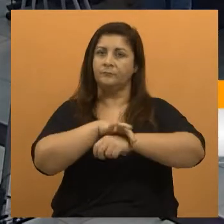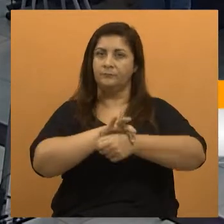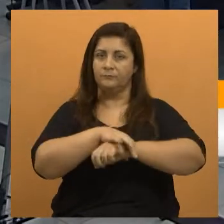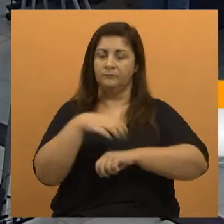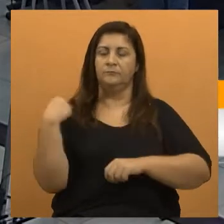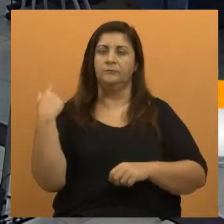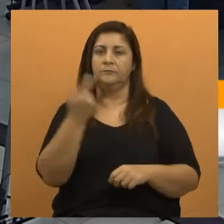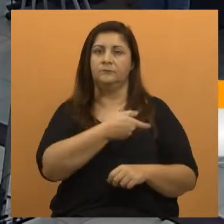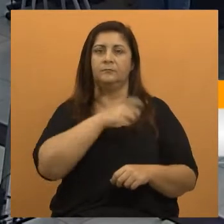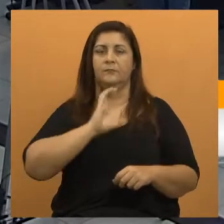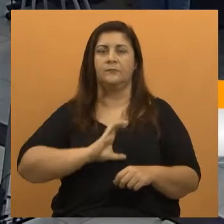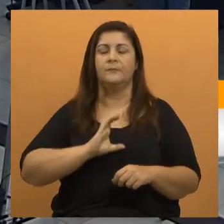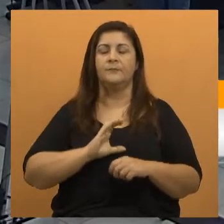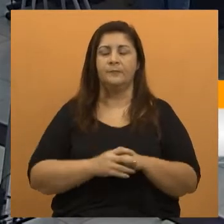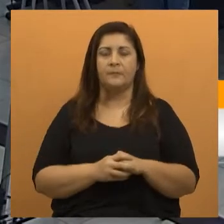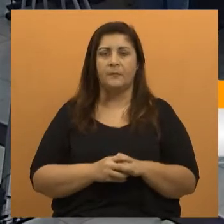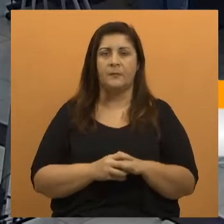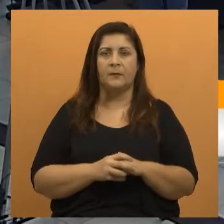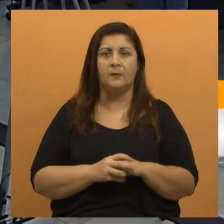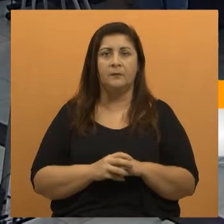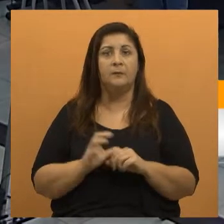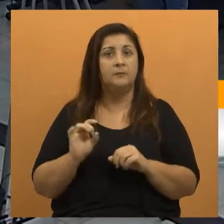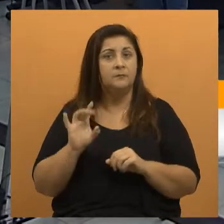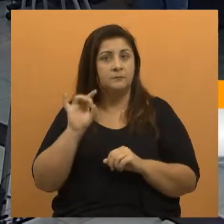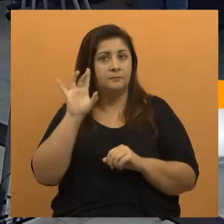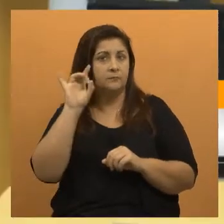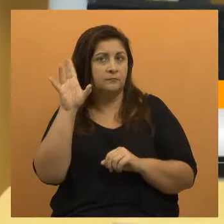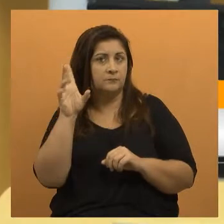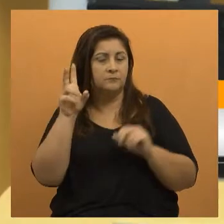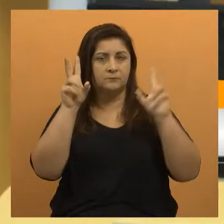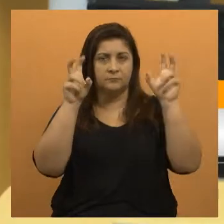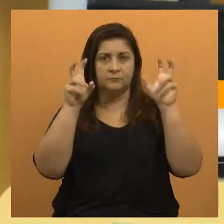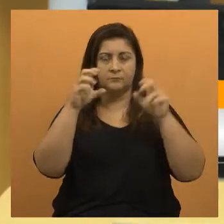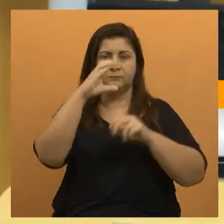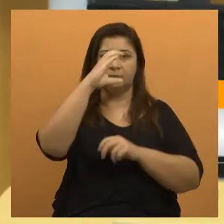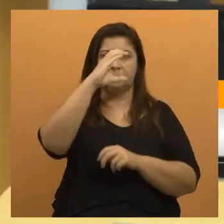município e, mais especificamente, sobre o Conseg.